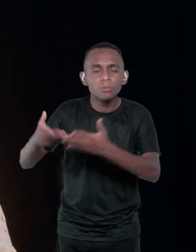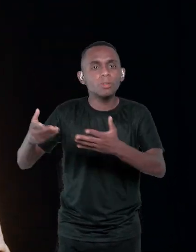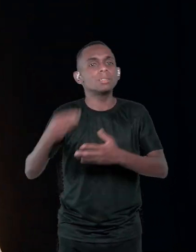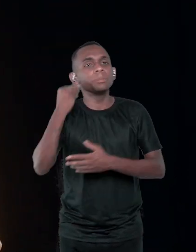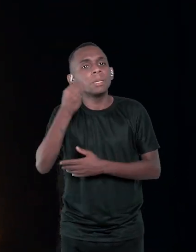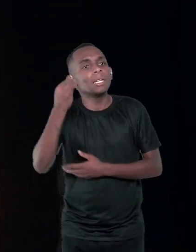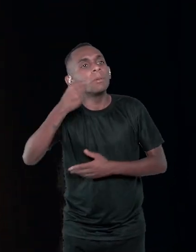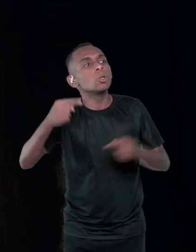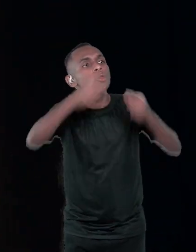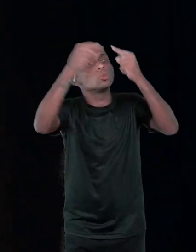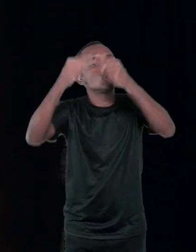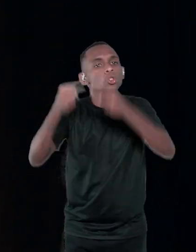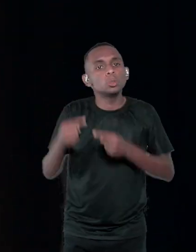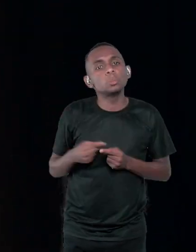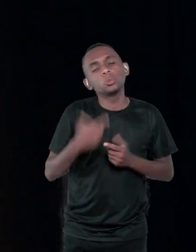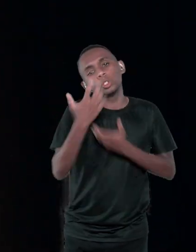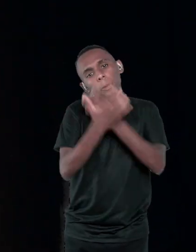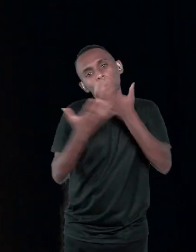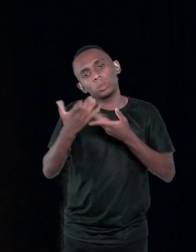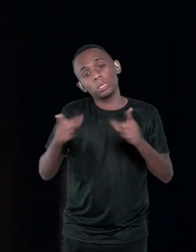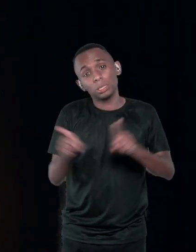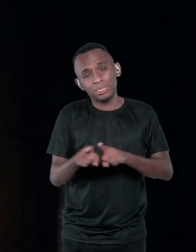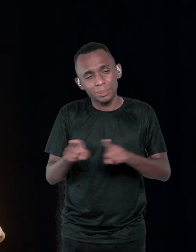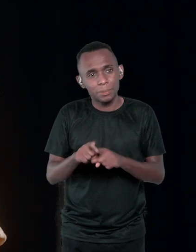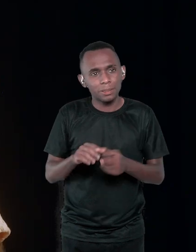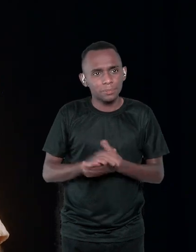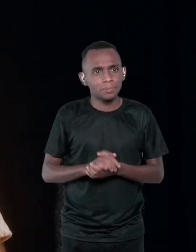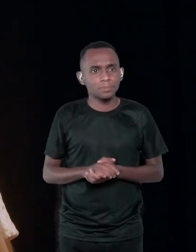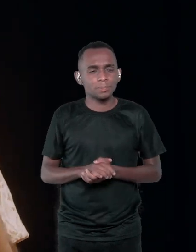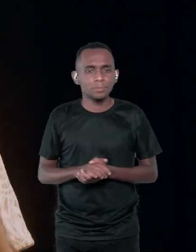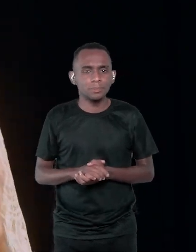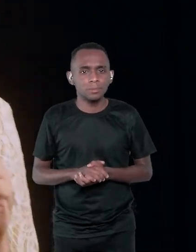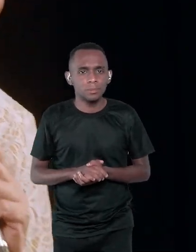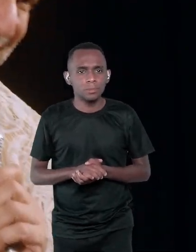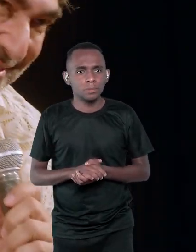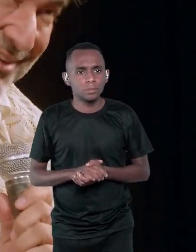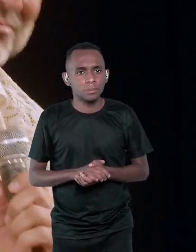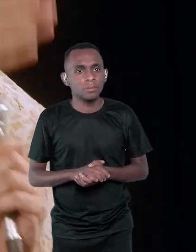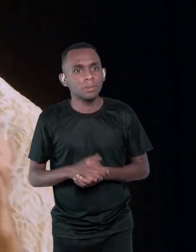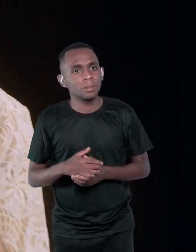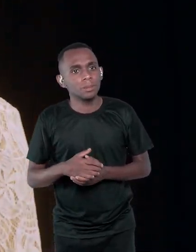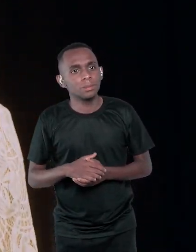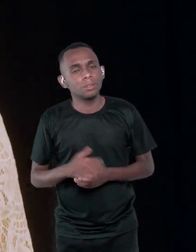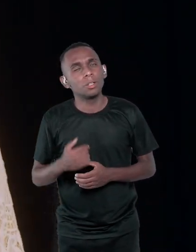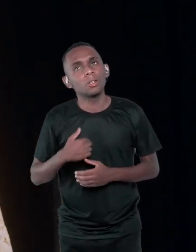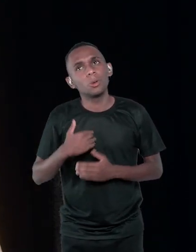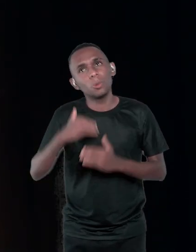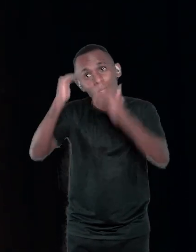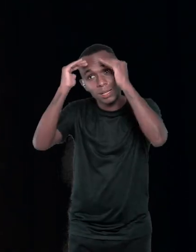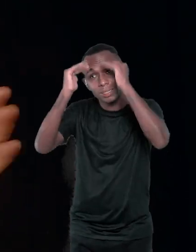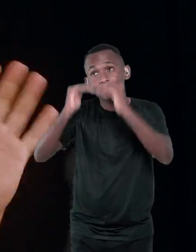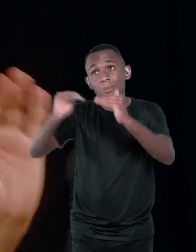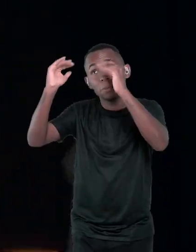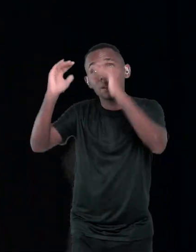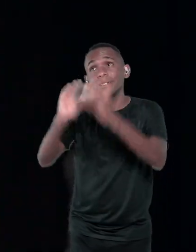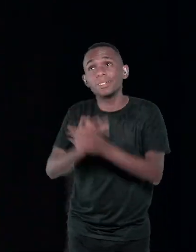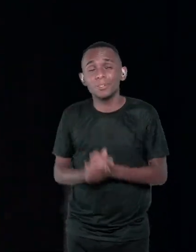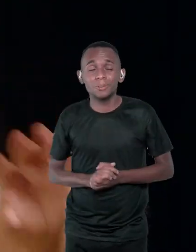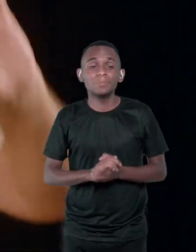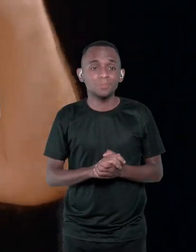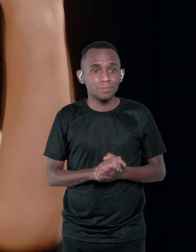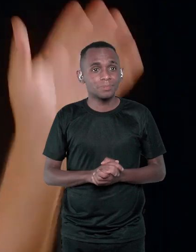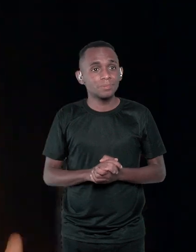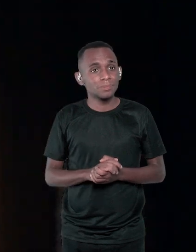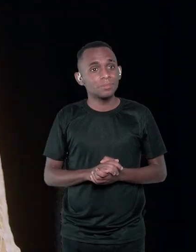caminhos, está no livro lá. Mas eu falo, mas era música? Ela fala, aí ela vira e fala, eu não vou, né, com o maior respeito, onde ela estiver. Ela falava,